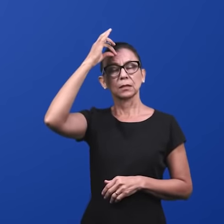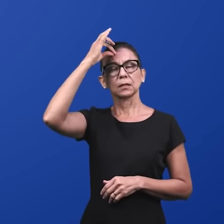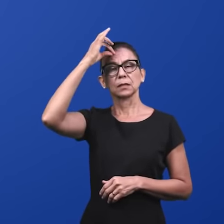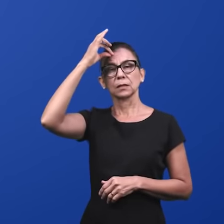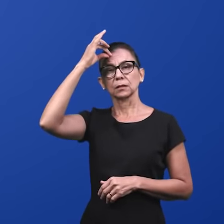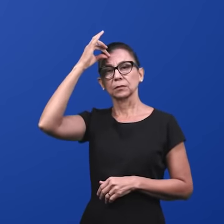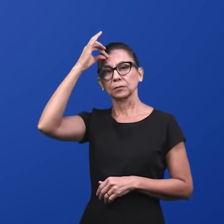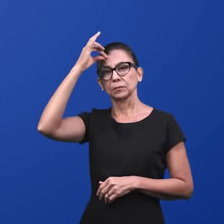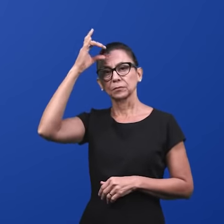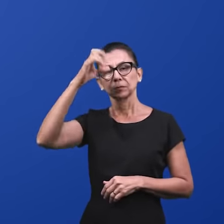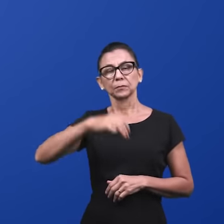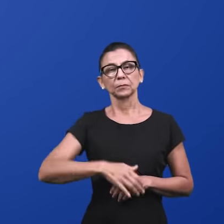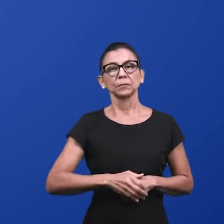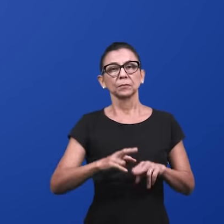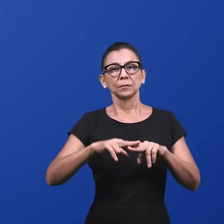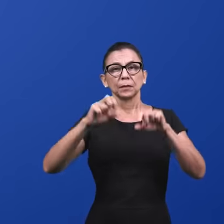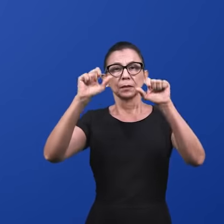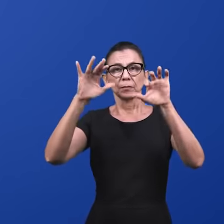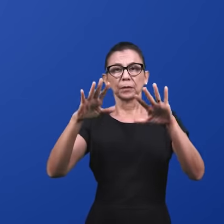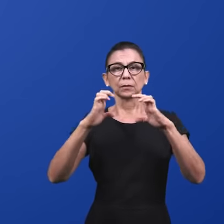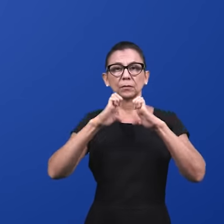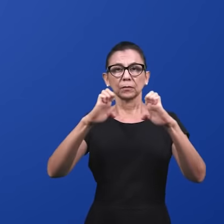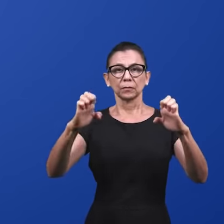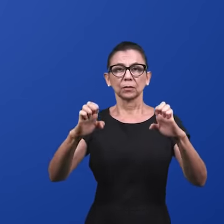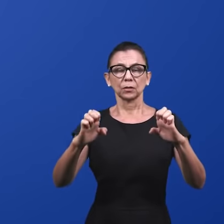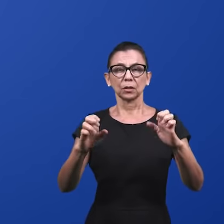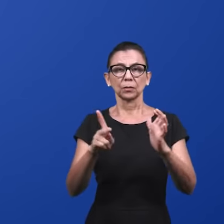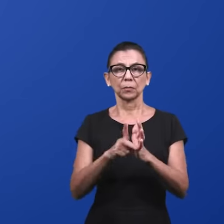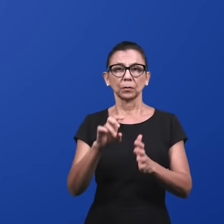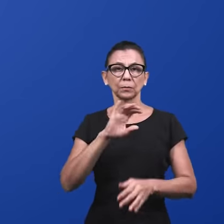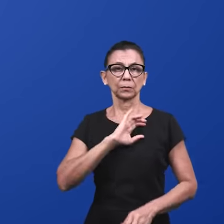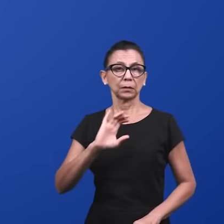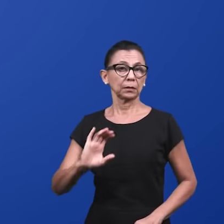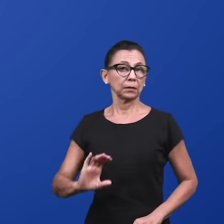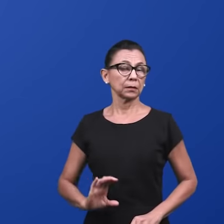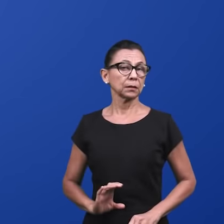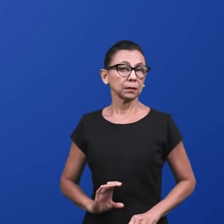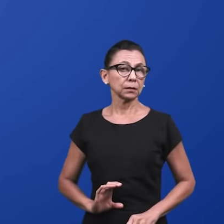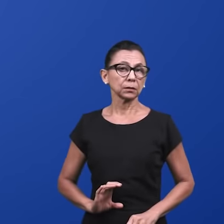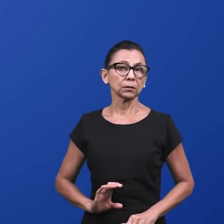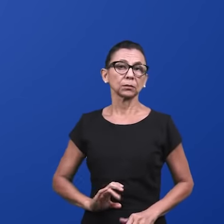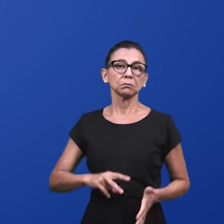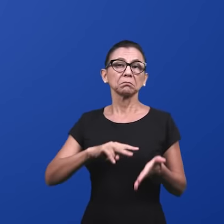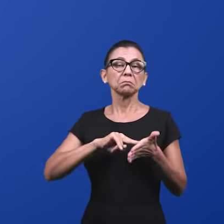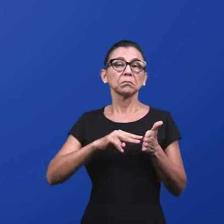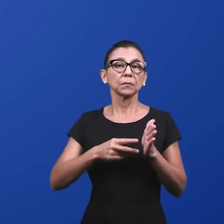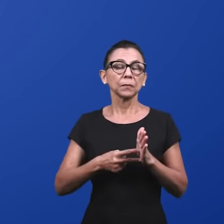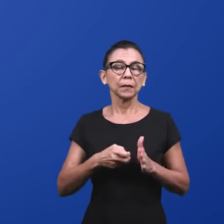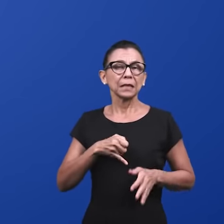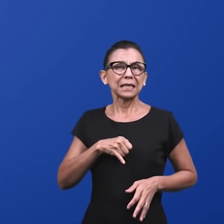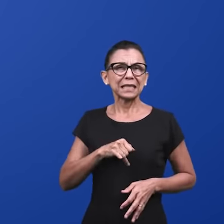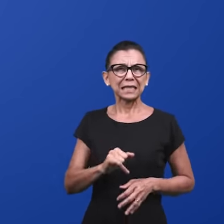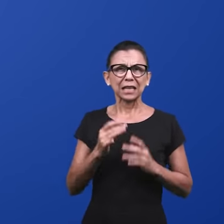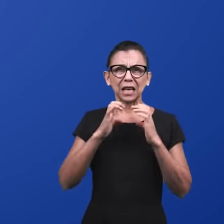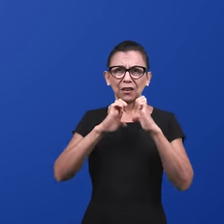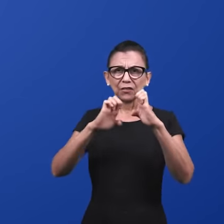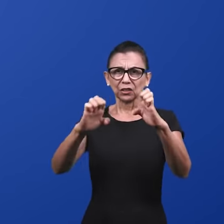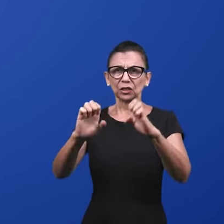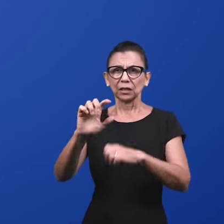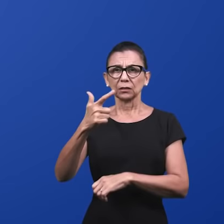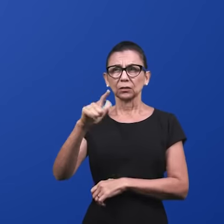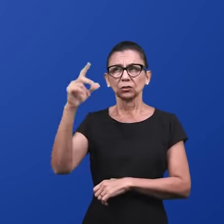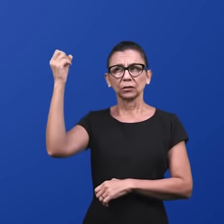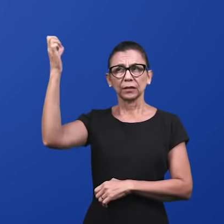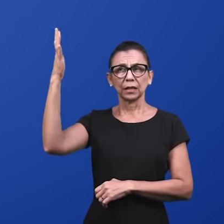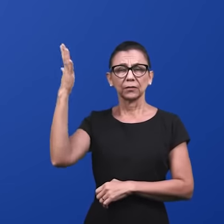29. Plenitude da bênção do Evangelho de Cristo. Ou seja, um evangelho sem mistério não tem